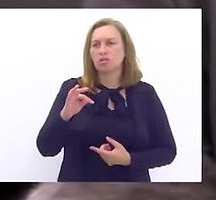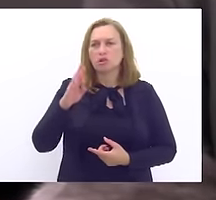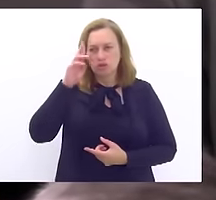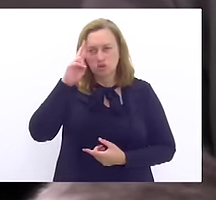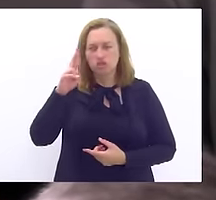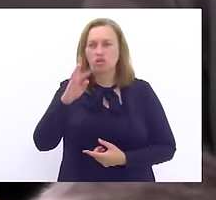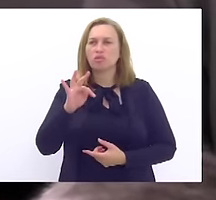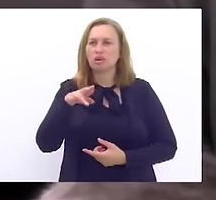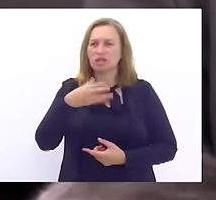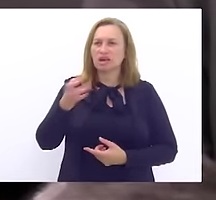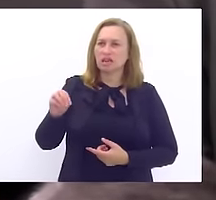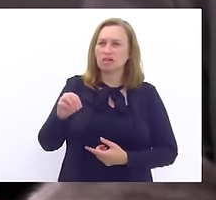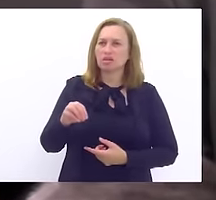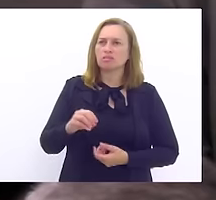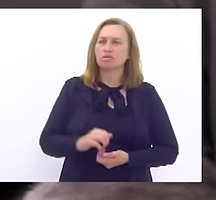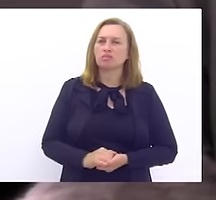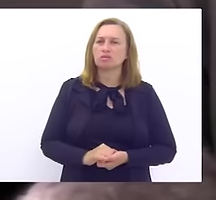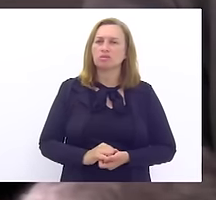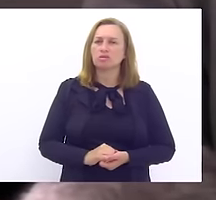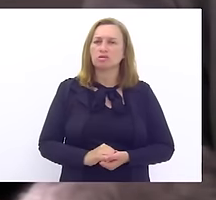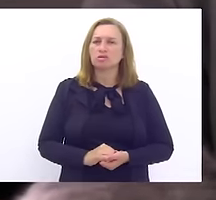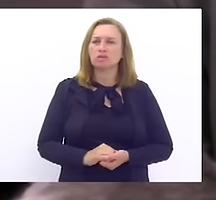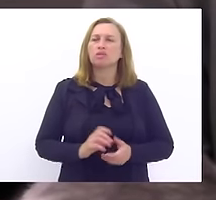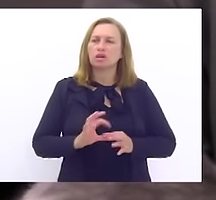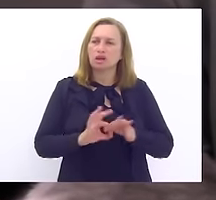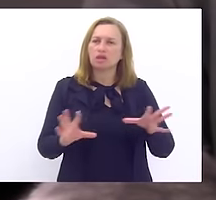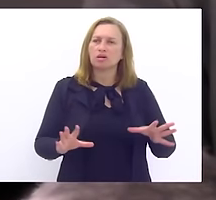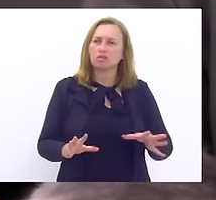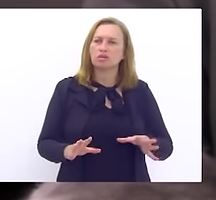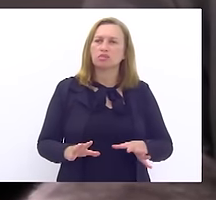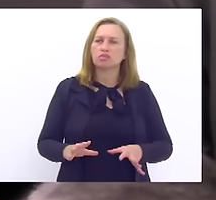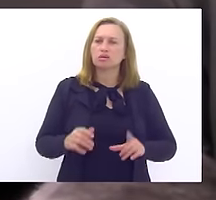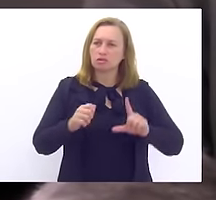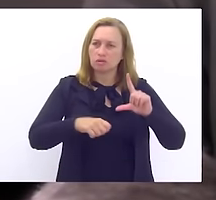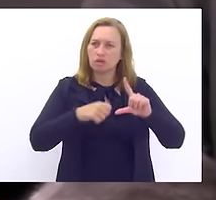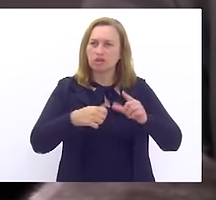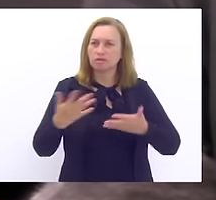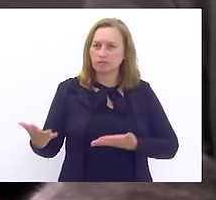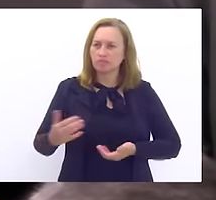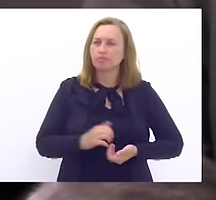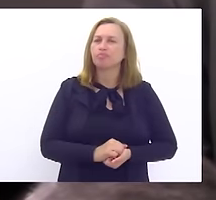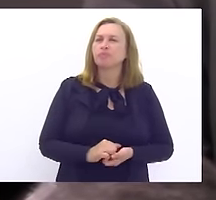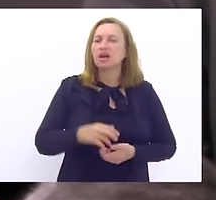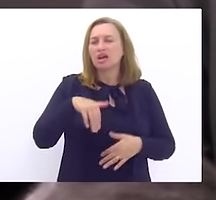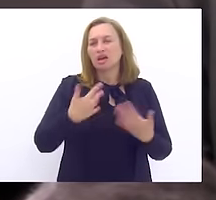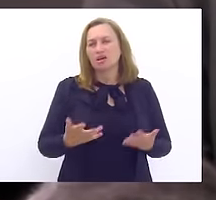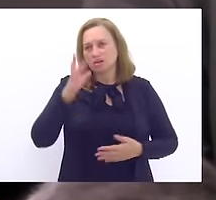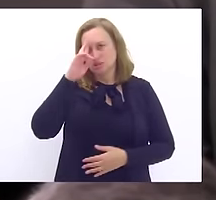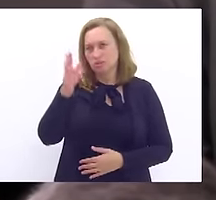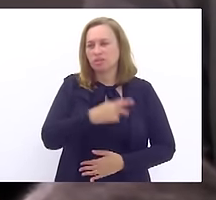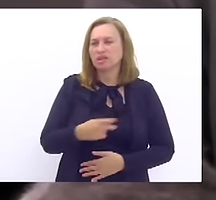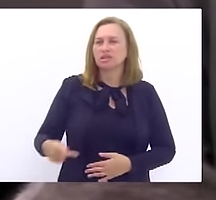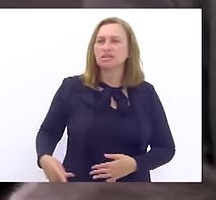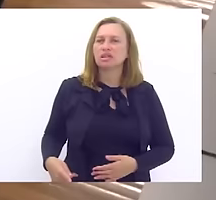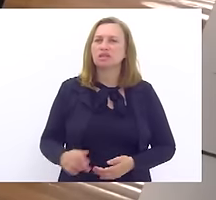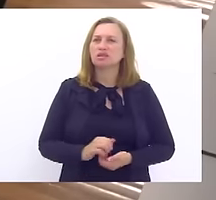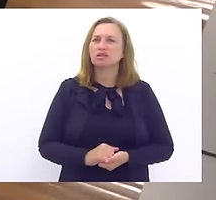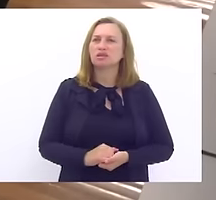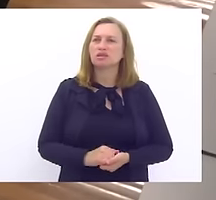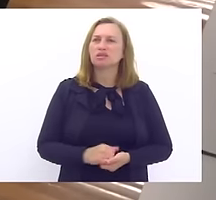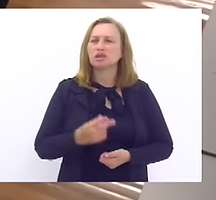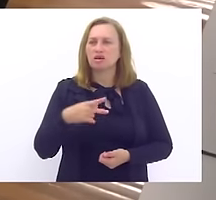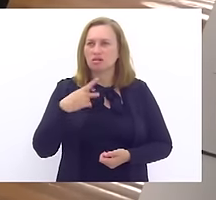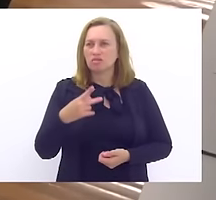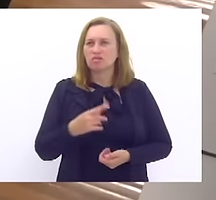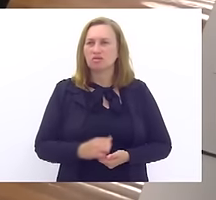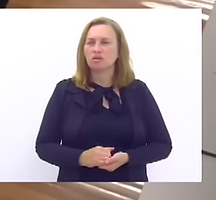solicitou não foi suficiente para nós liberarmos a logística eu já lhe afirma que